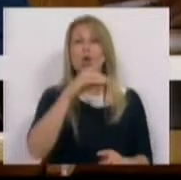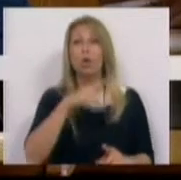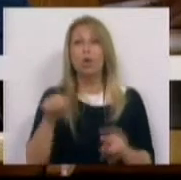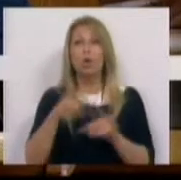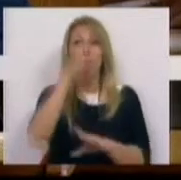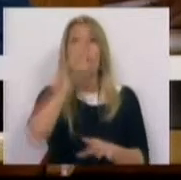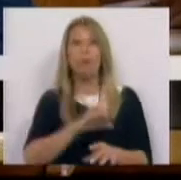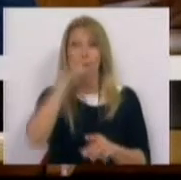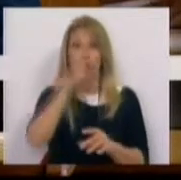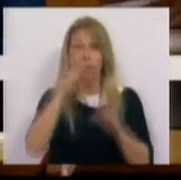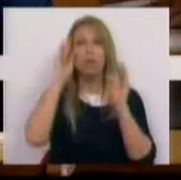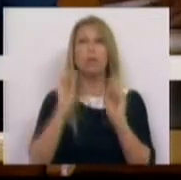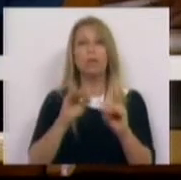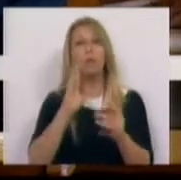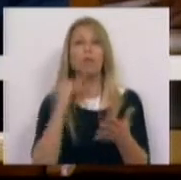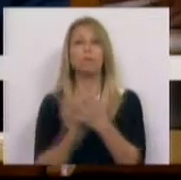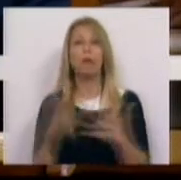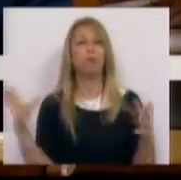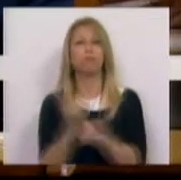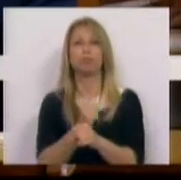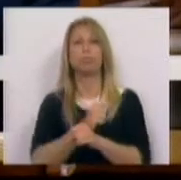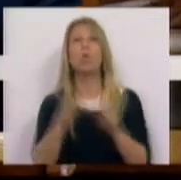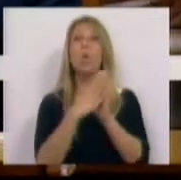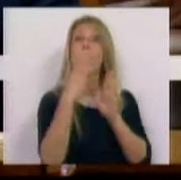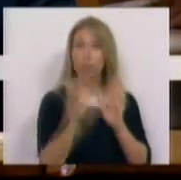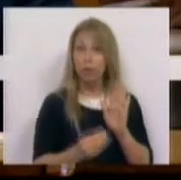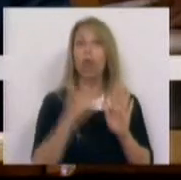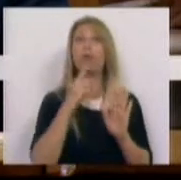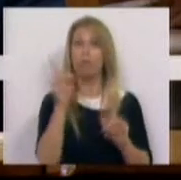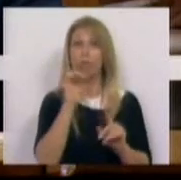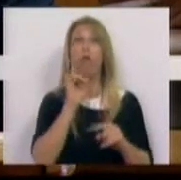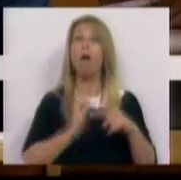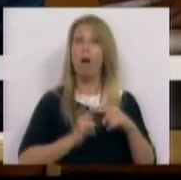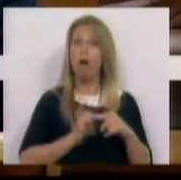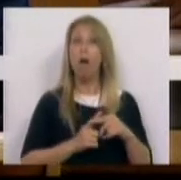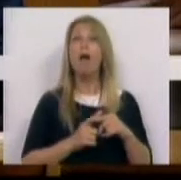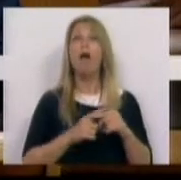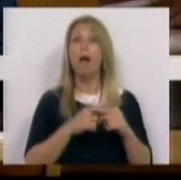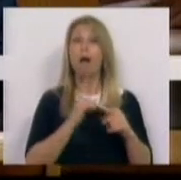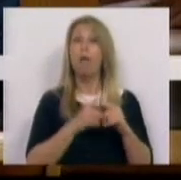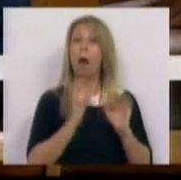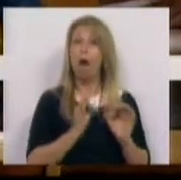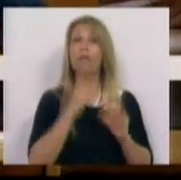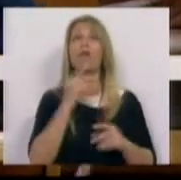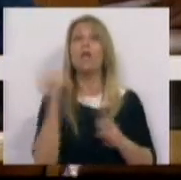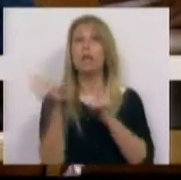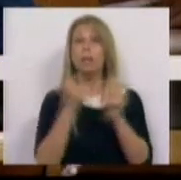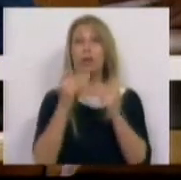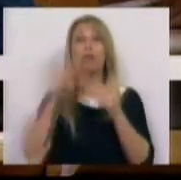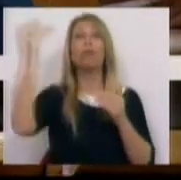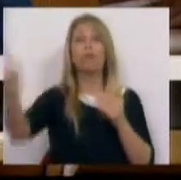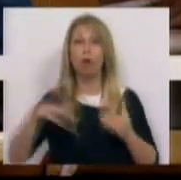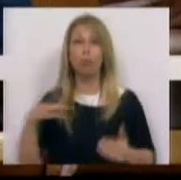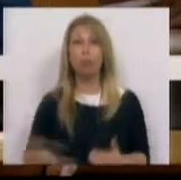levou à extinção de um modelo apreciado e debatido no exterior, fora de Portugal. Venceu, por